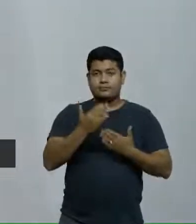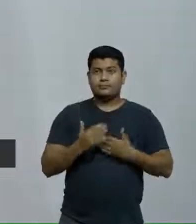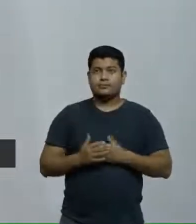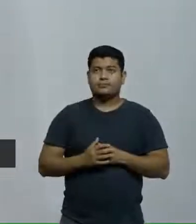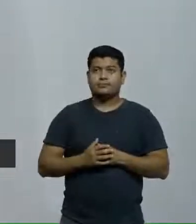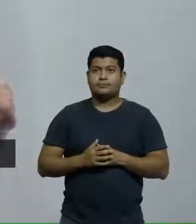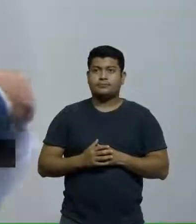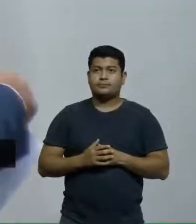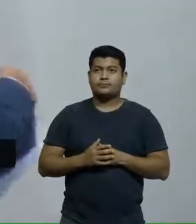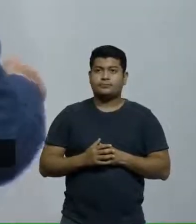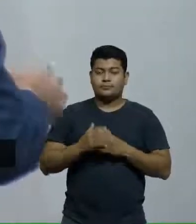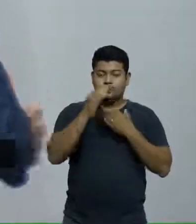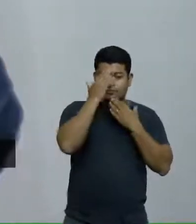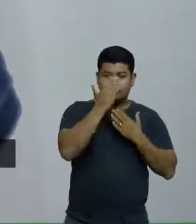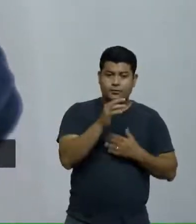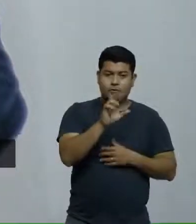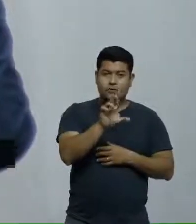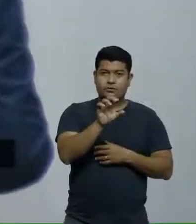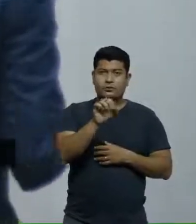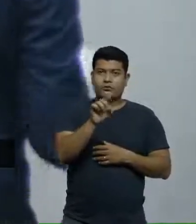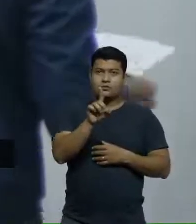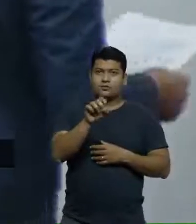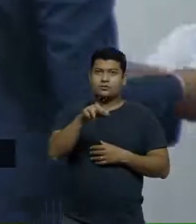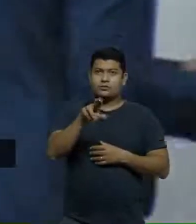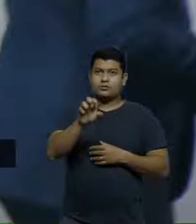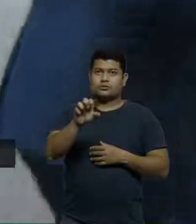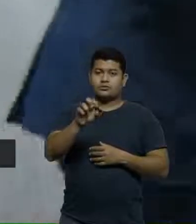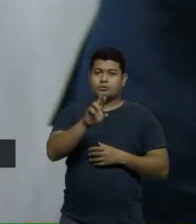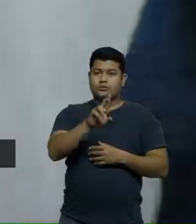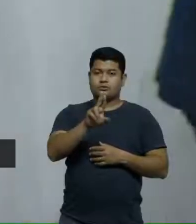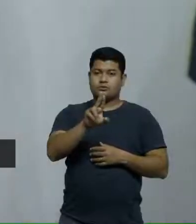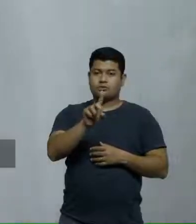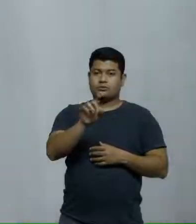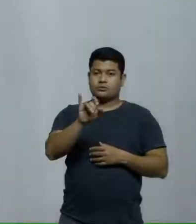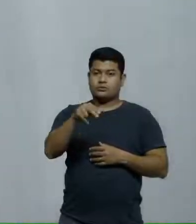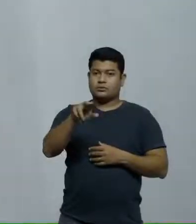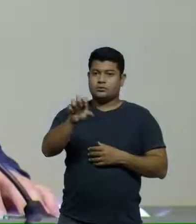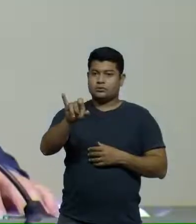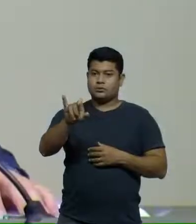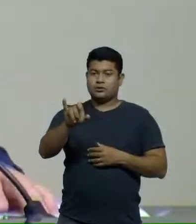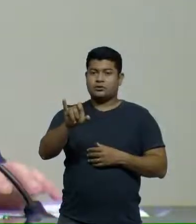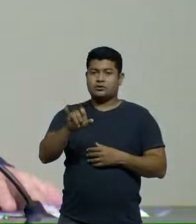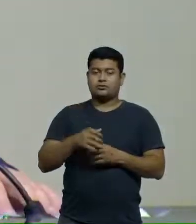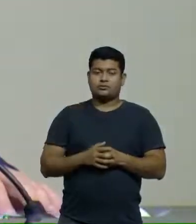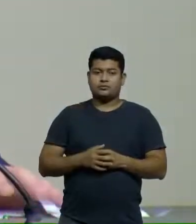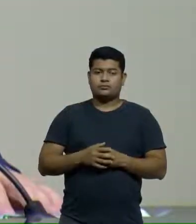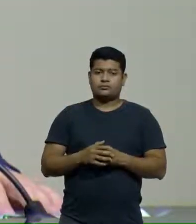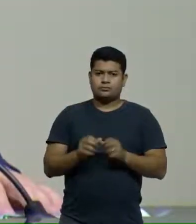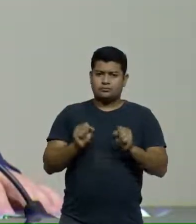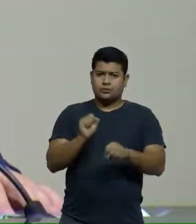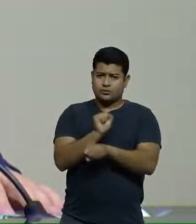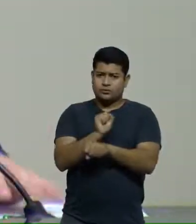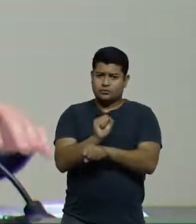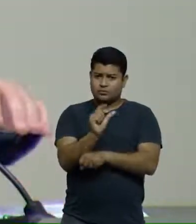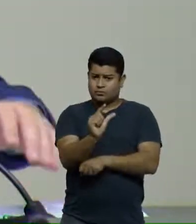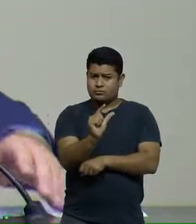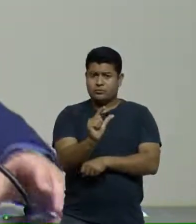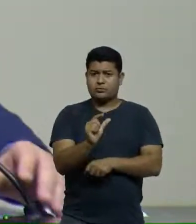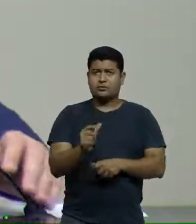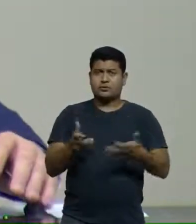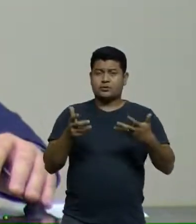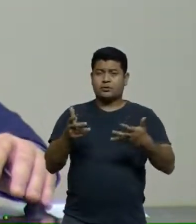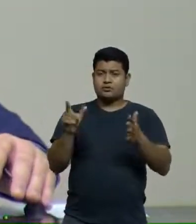Obrigado, Rodinei Florian, nosso ex-deputado. Vossa Excelência, pode aguardar. Eu quero ver se